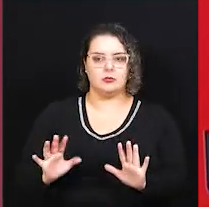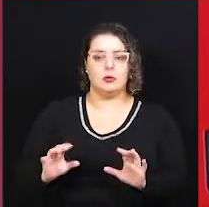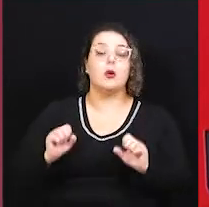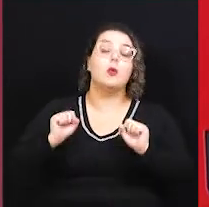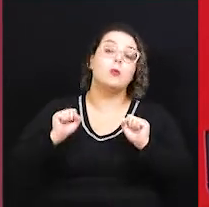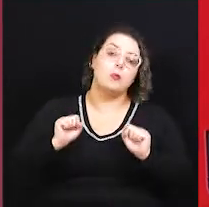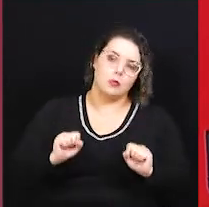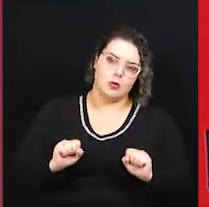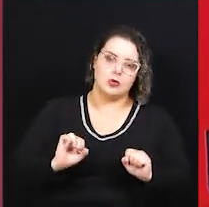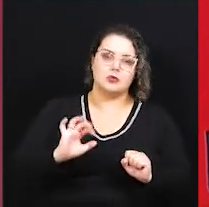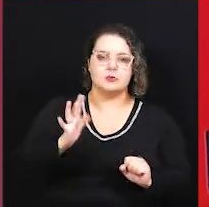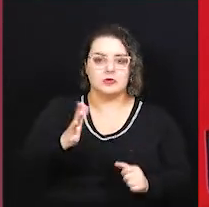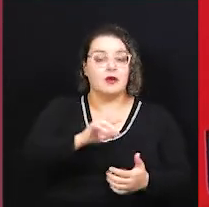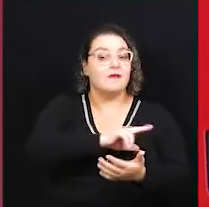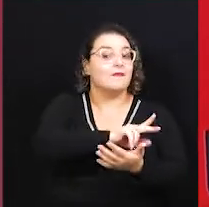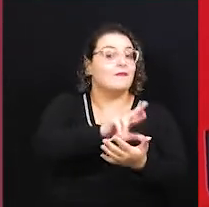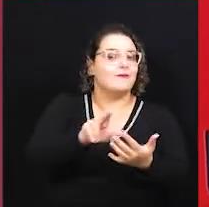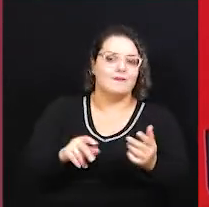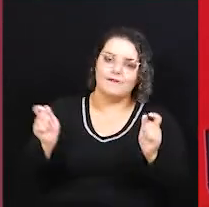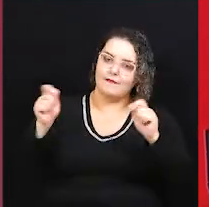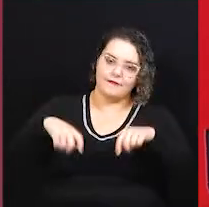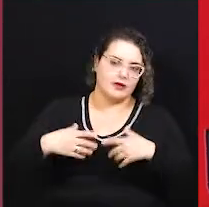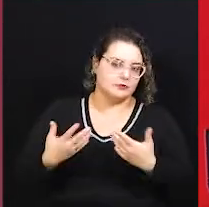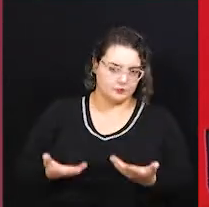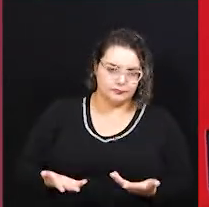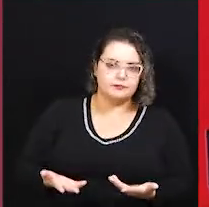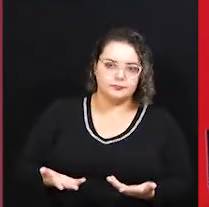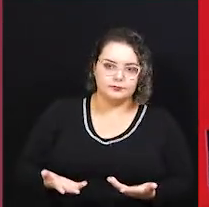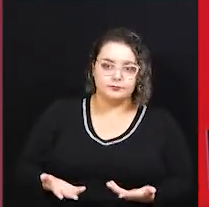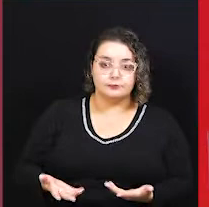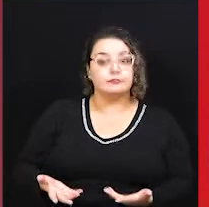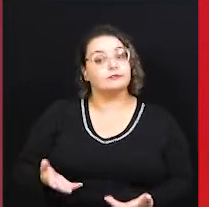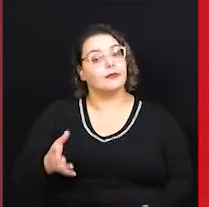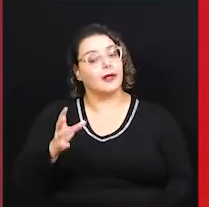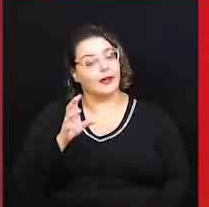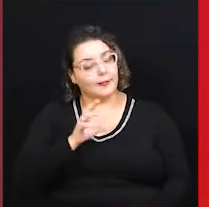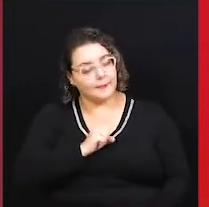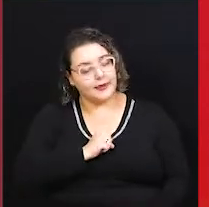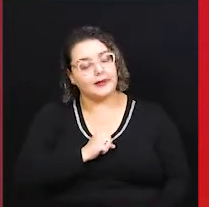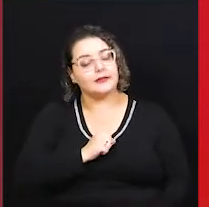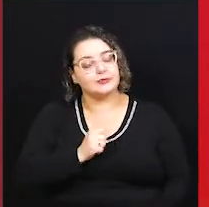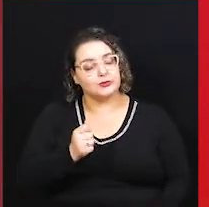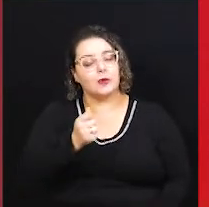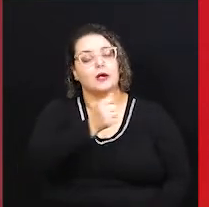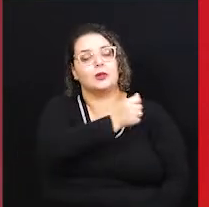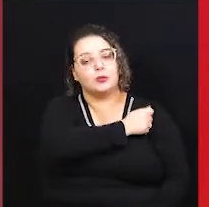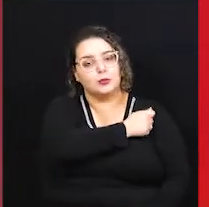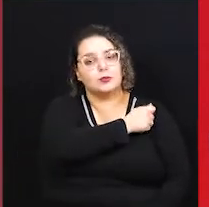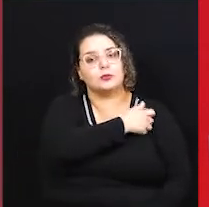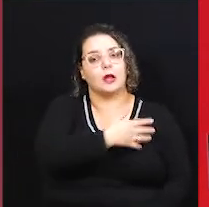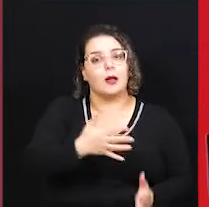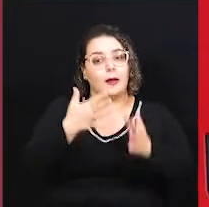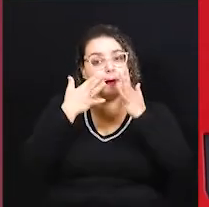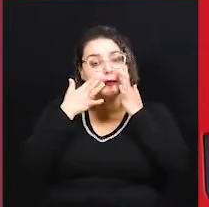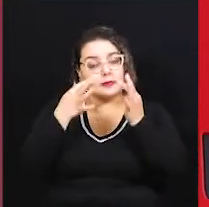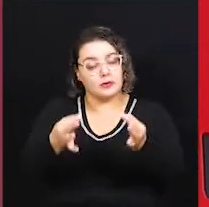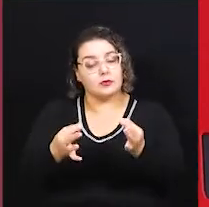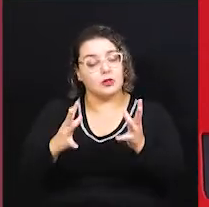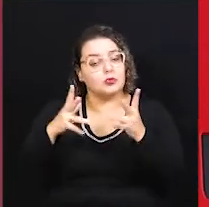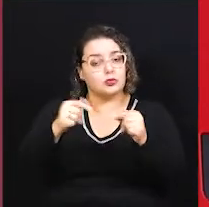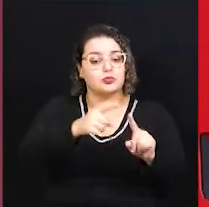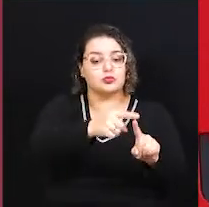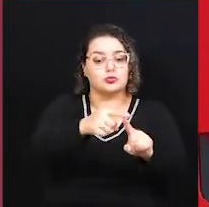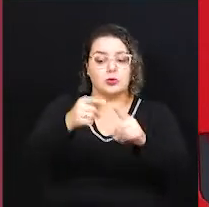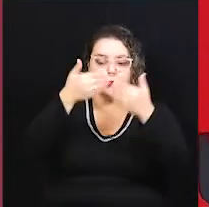Unicamp pode aparecer várias possibilidades. Então, querido aluno, você tem que estar atento a essa possibilidade,